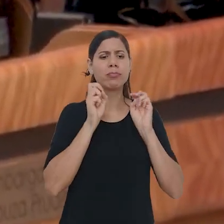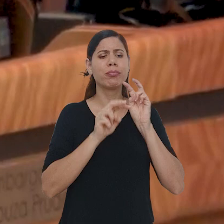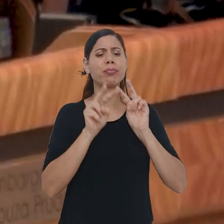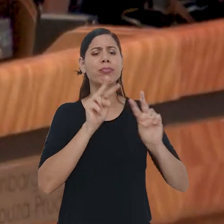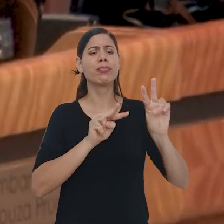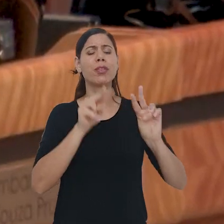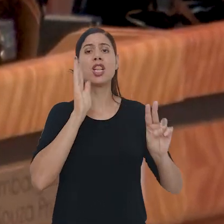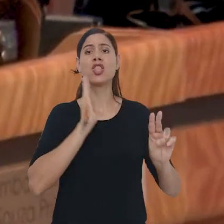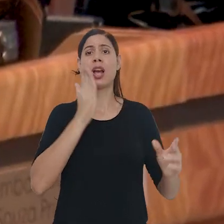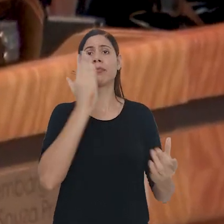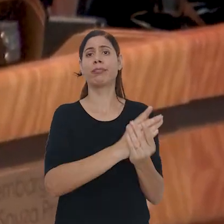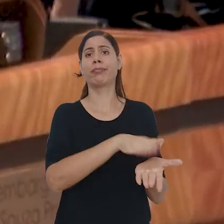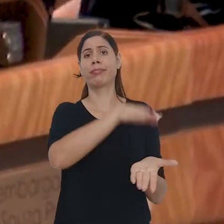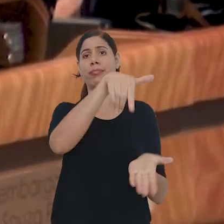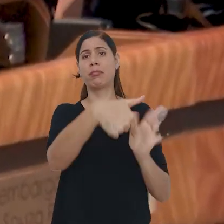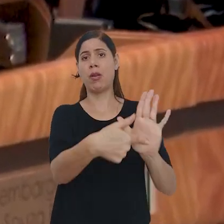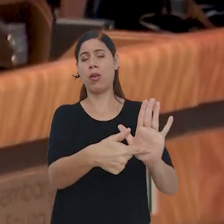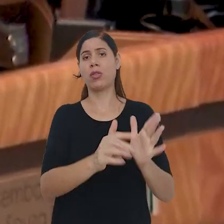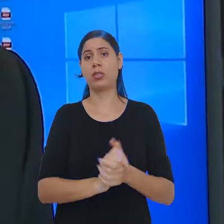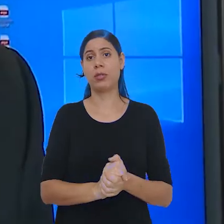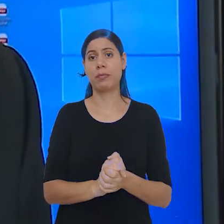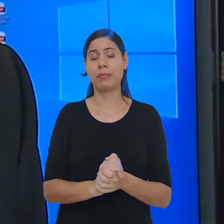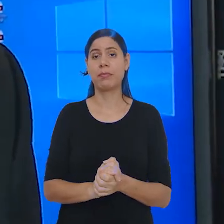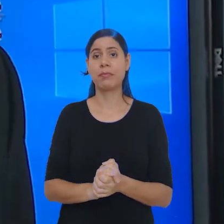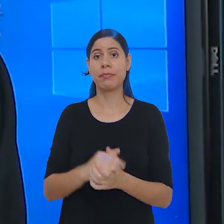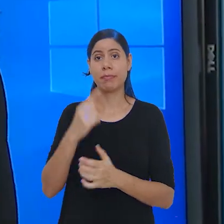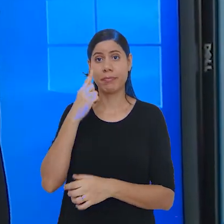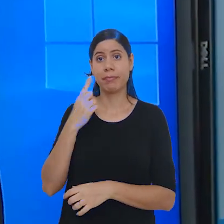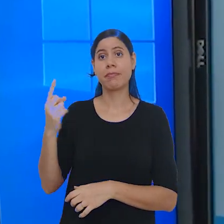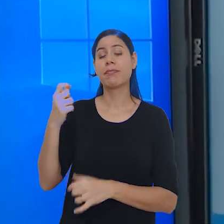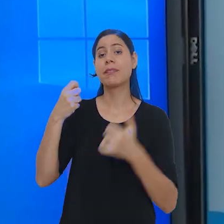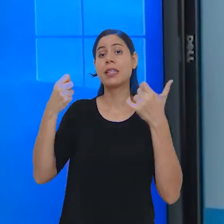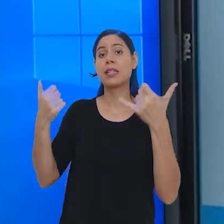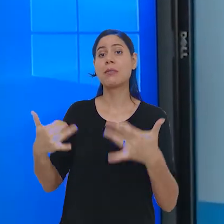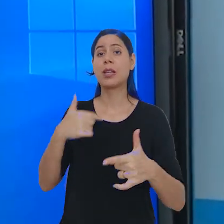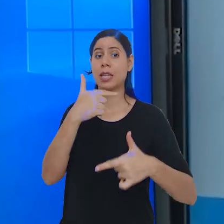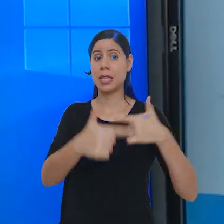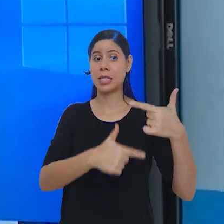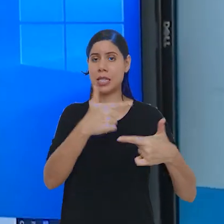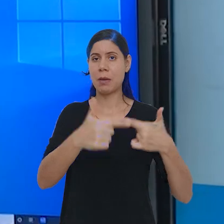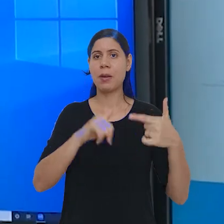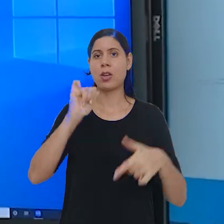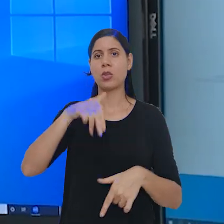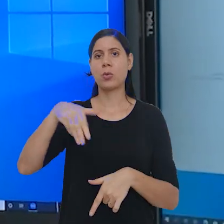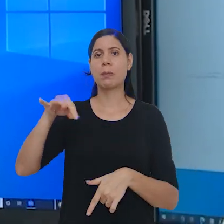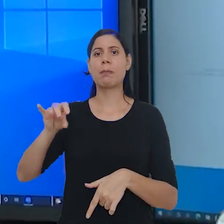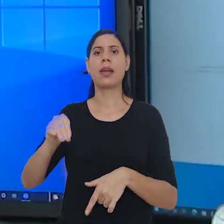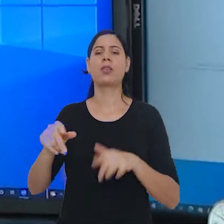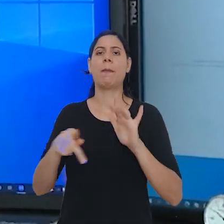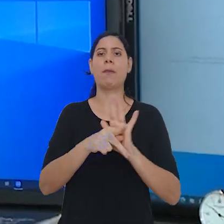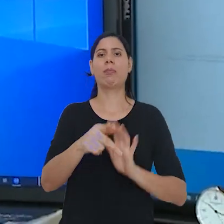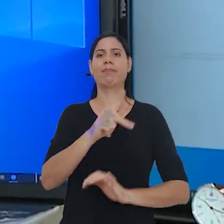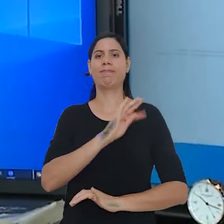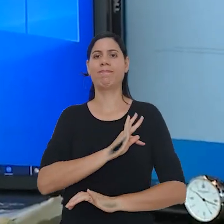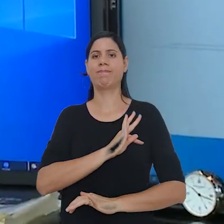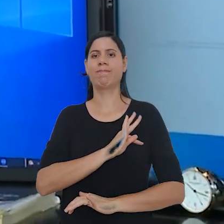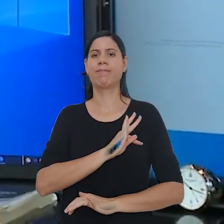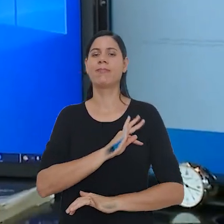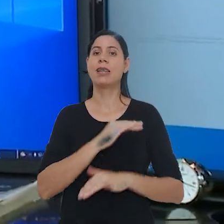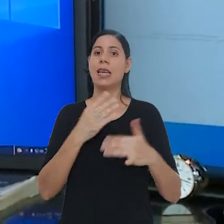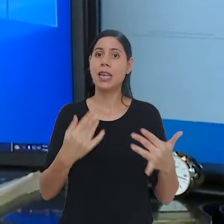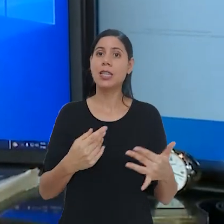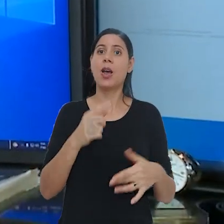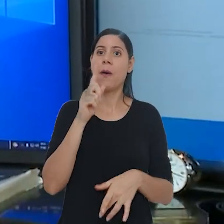base em elementos de prova constantes dos autos. De acordo com esse especialista, a atuação do Inmetro é